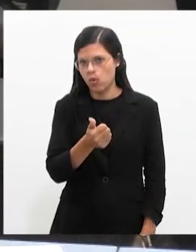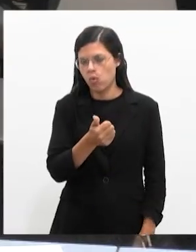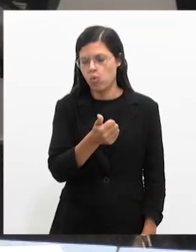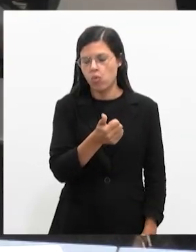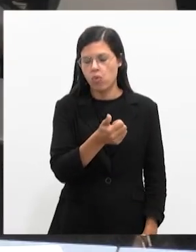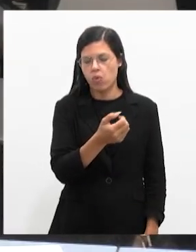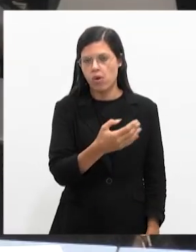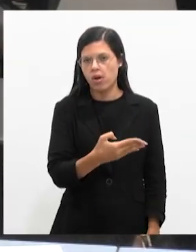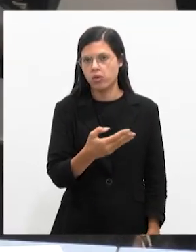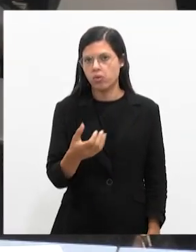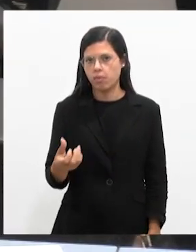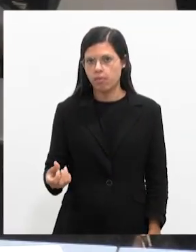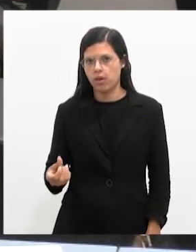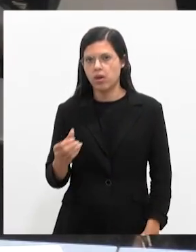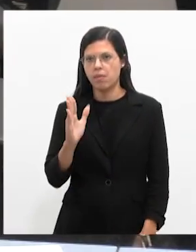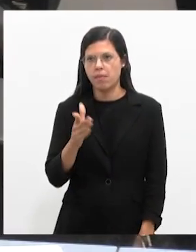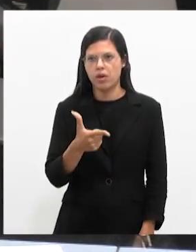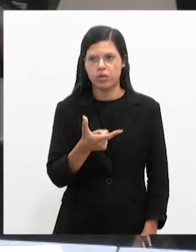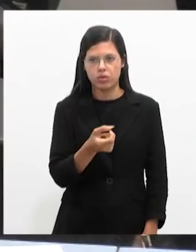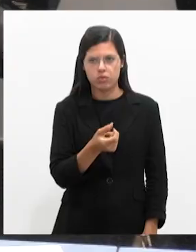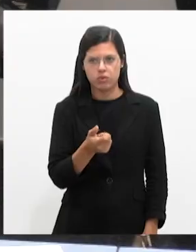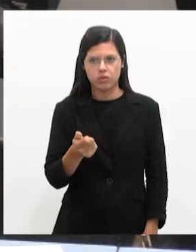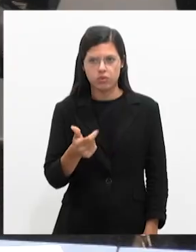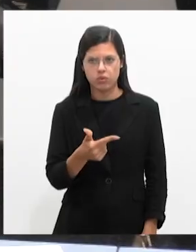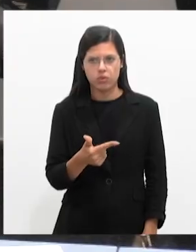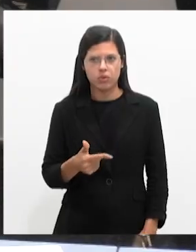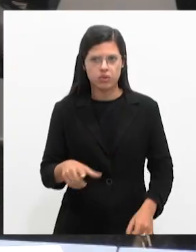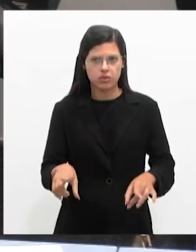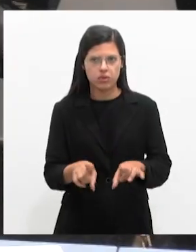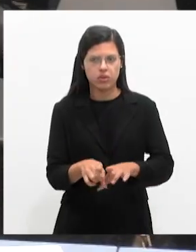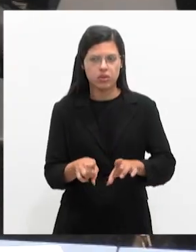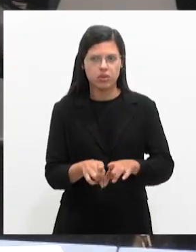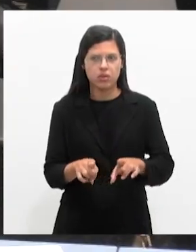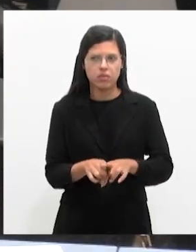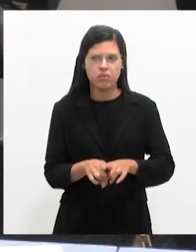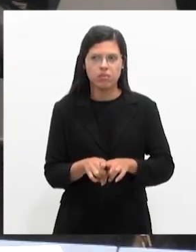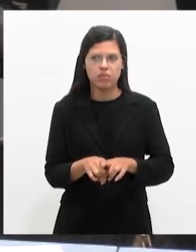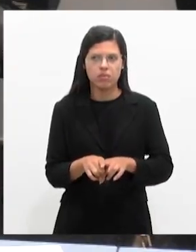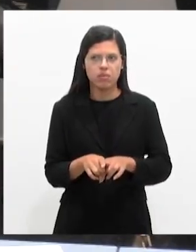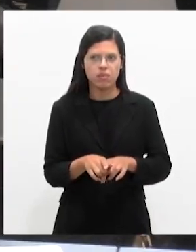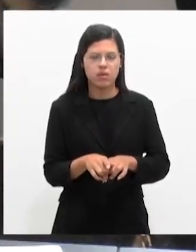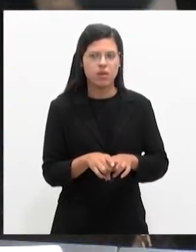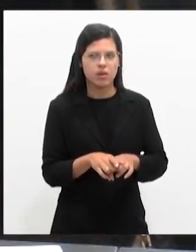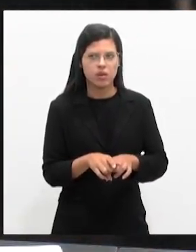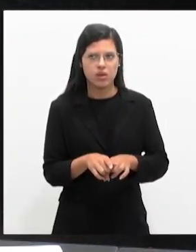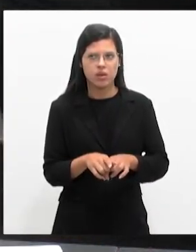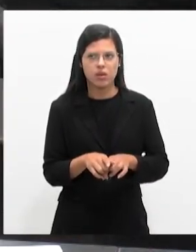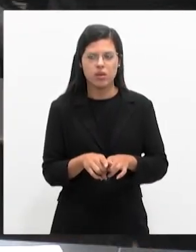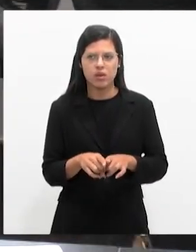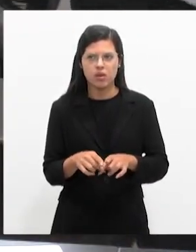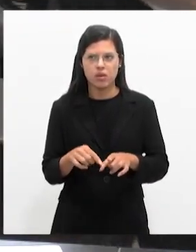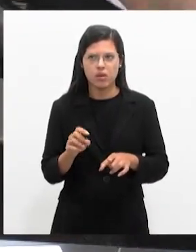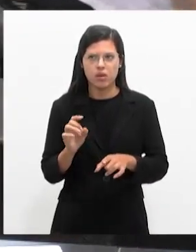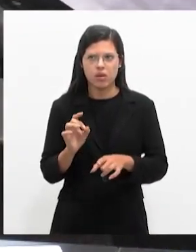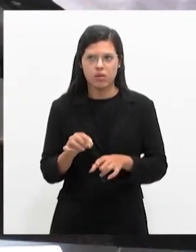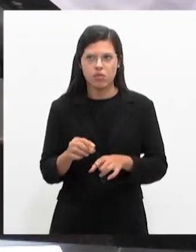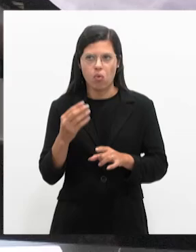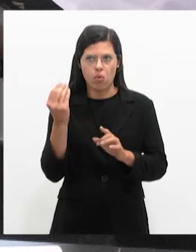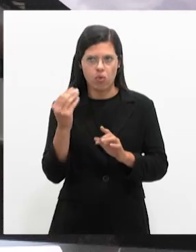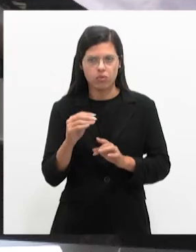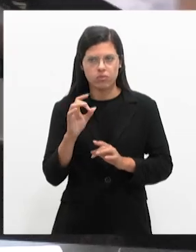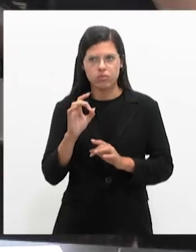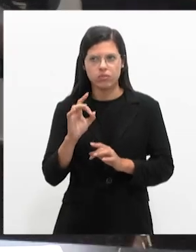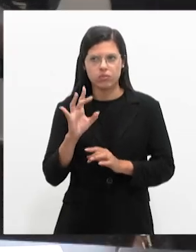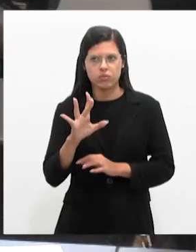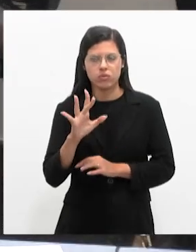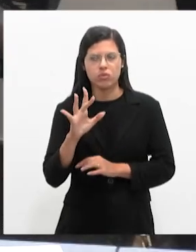2012 e também incluindo as empresas com sede ou filiais no Estado do Rio de Janeiro, Perfeito. independente